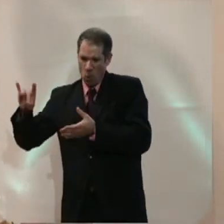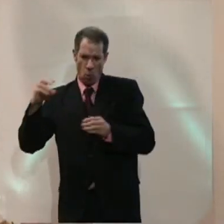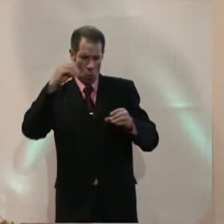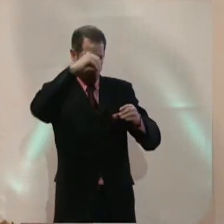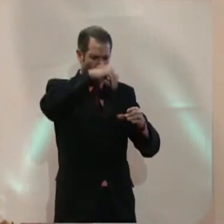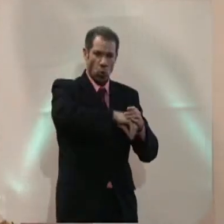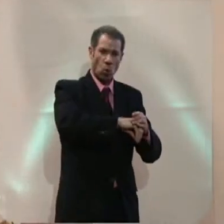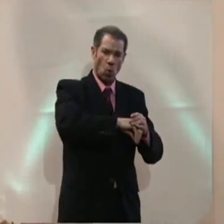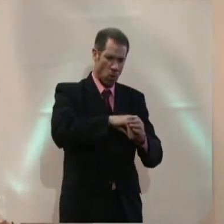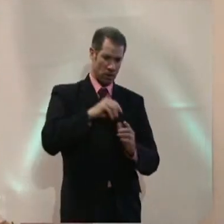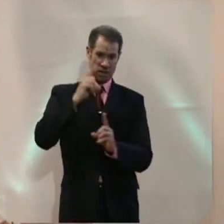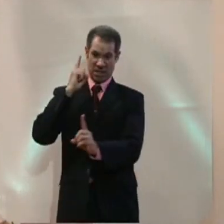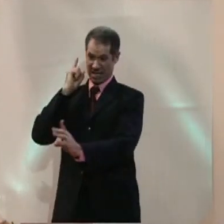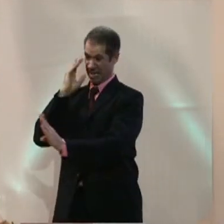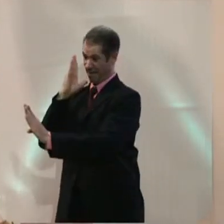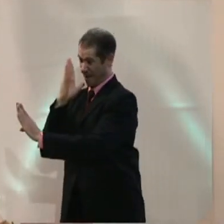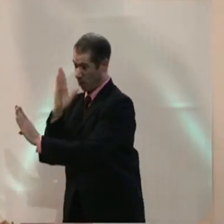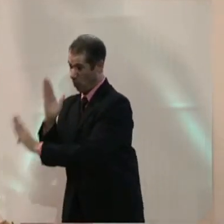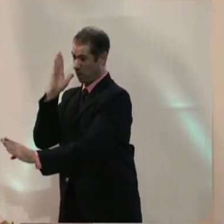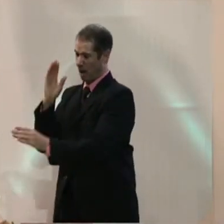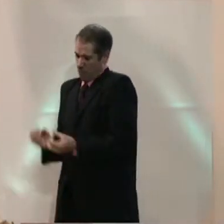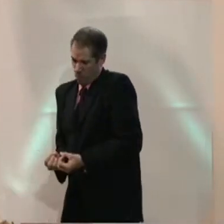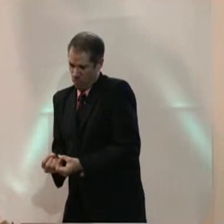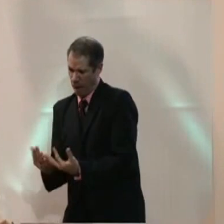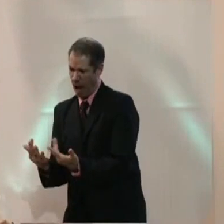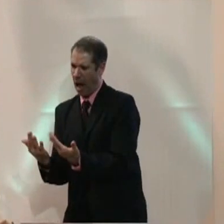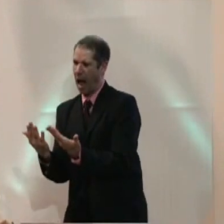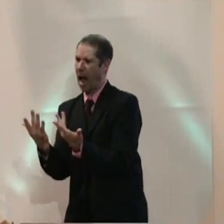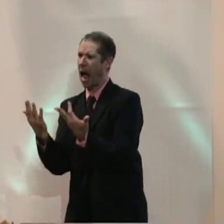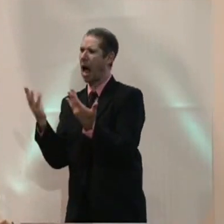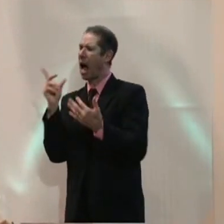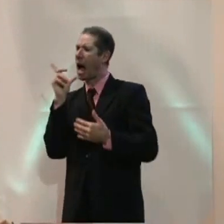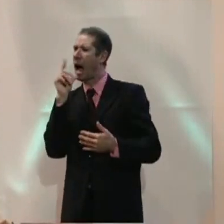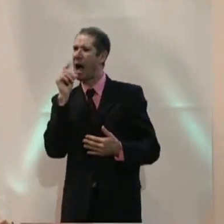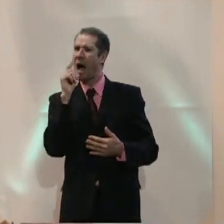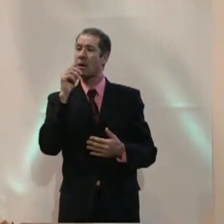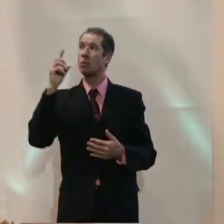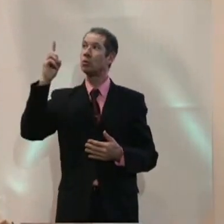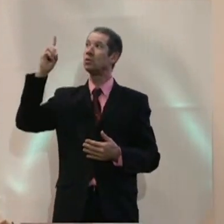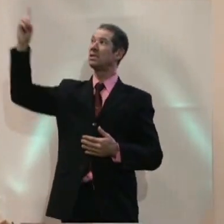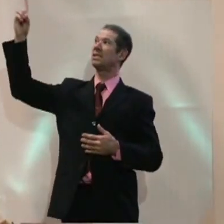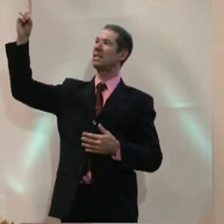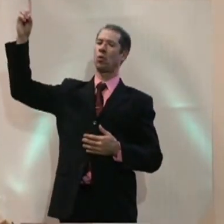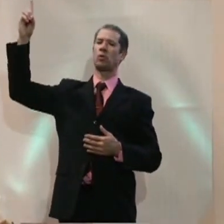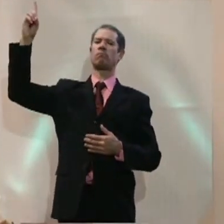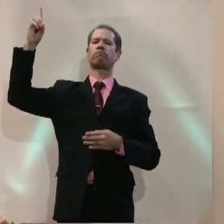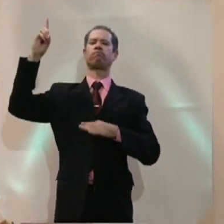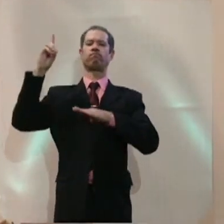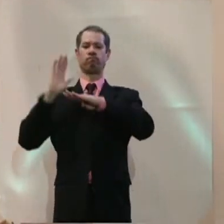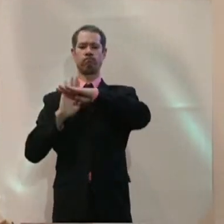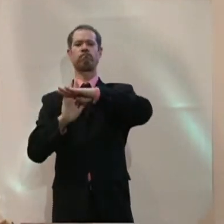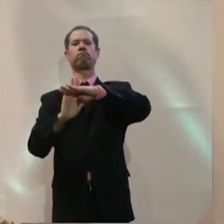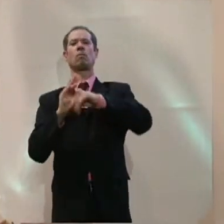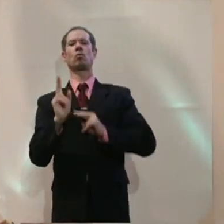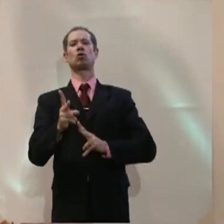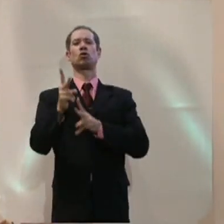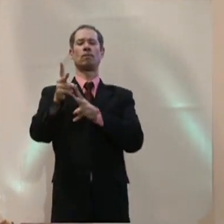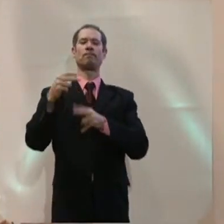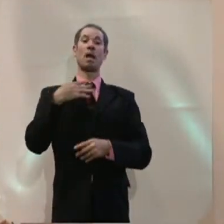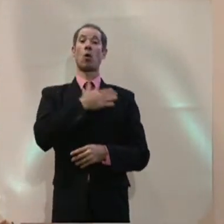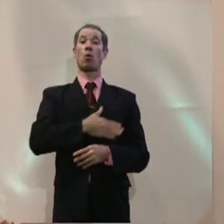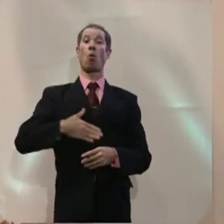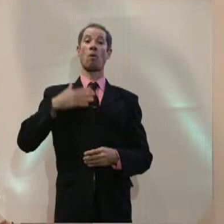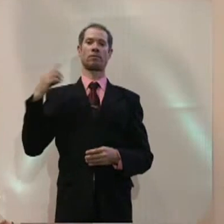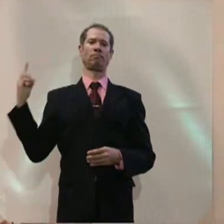achar fonte abundante, porque o Senhor continua à sua disposição. Eu gosto da figura